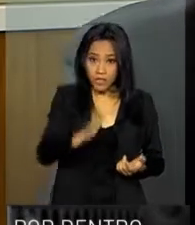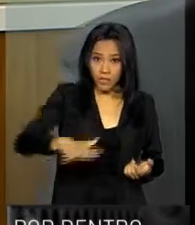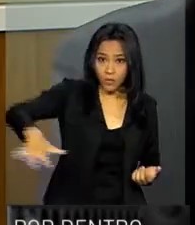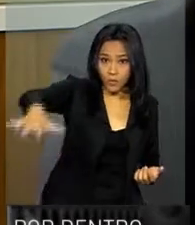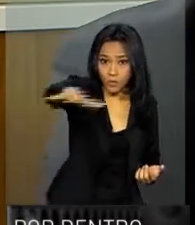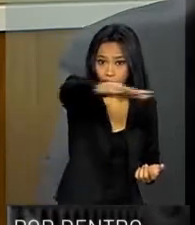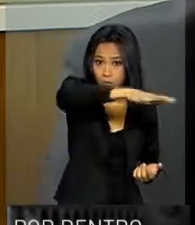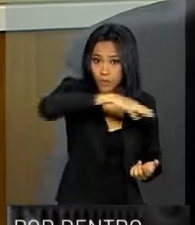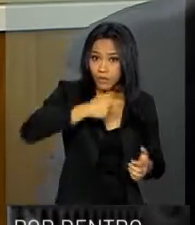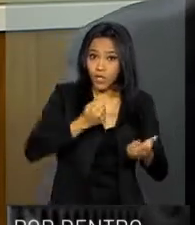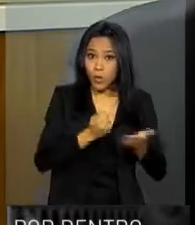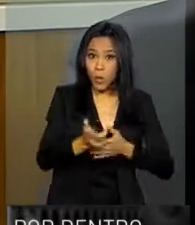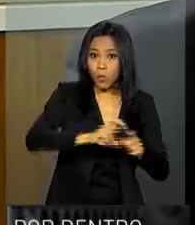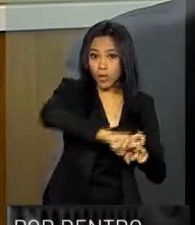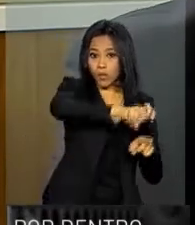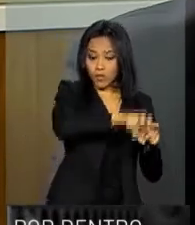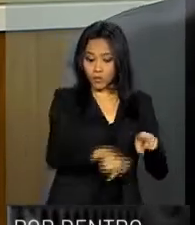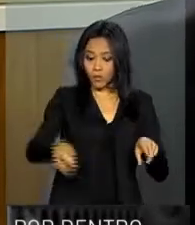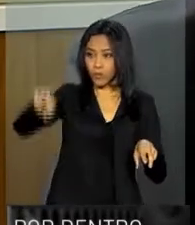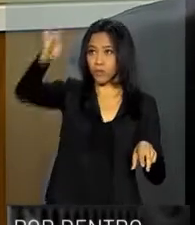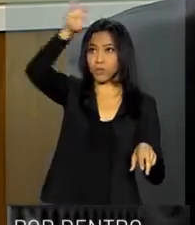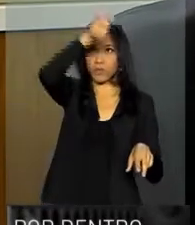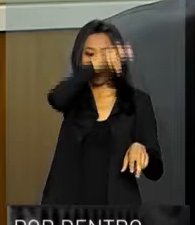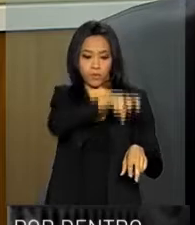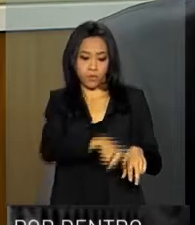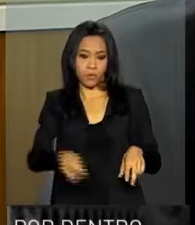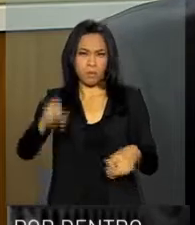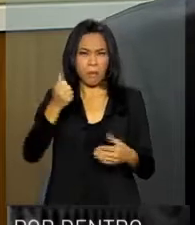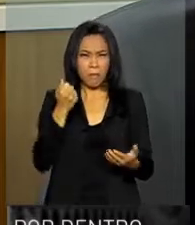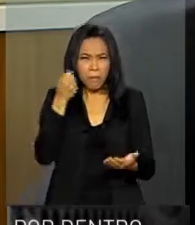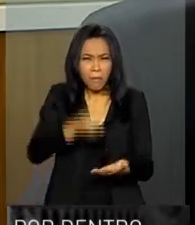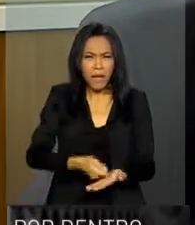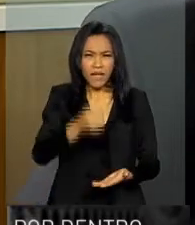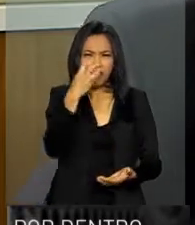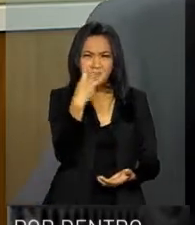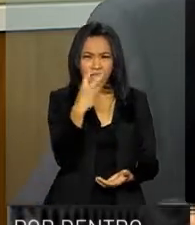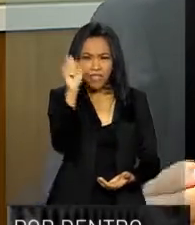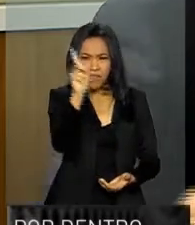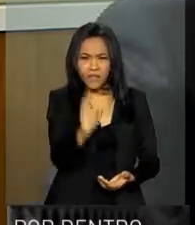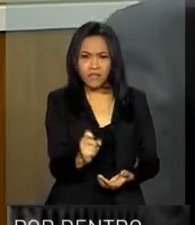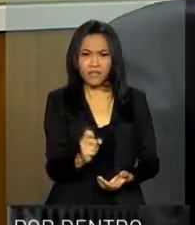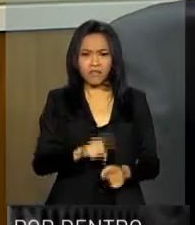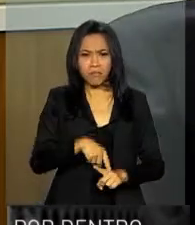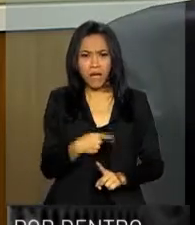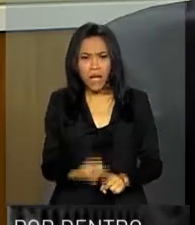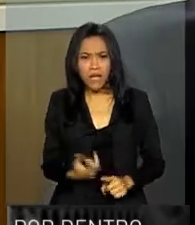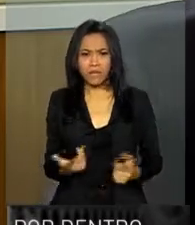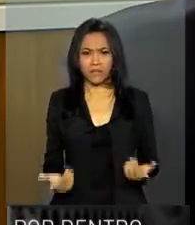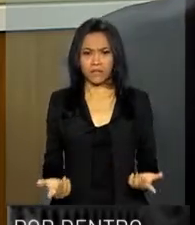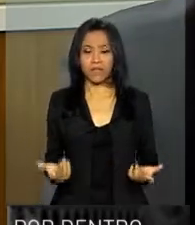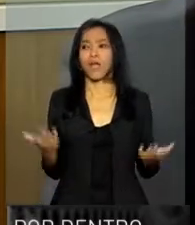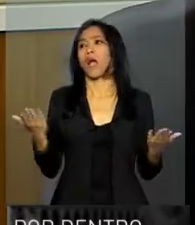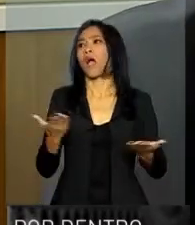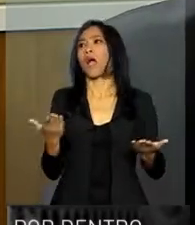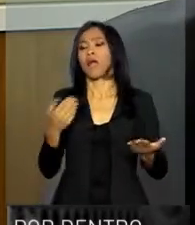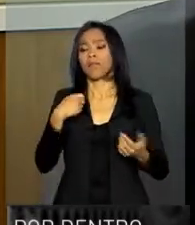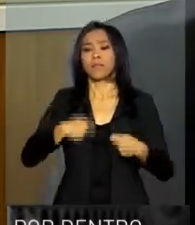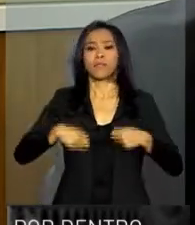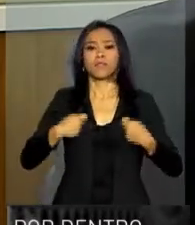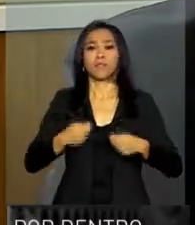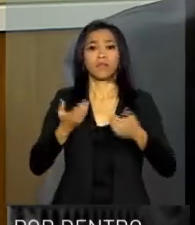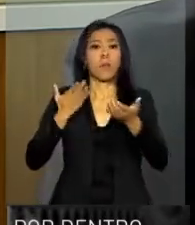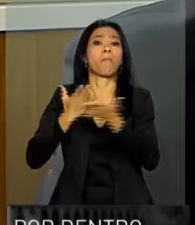montanha-russa ele pague três vezes mais não se entender a mais precisa agora de uma aprovação do mercosul então é muito